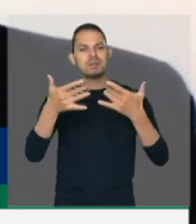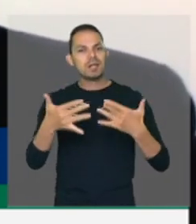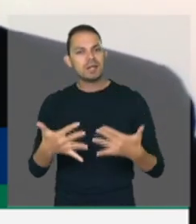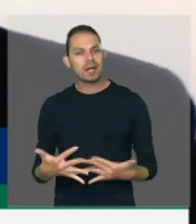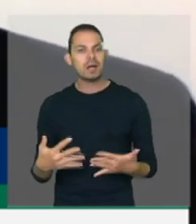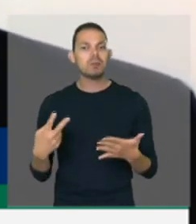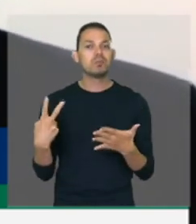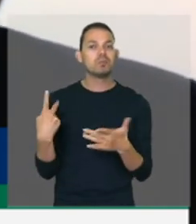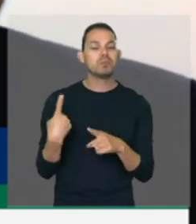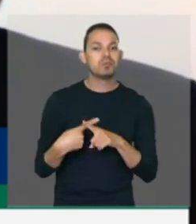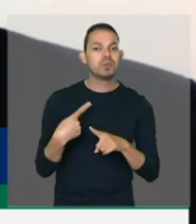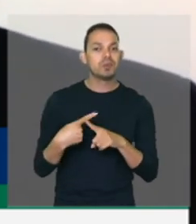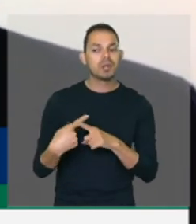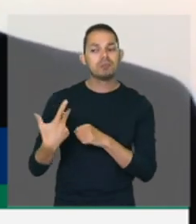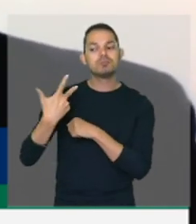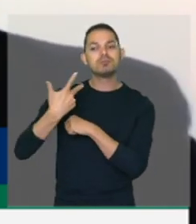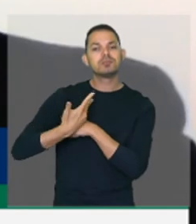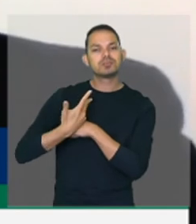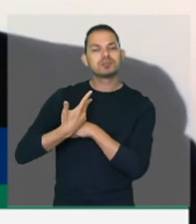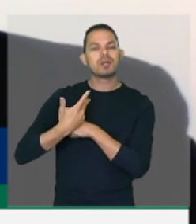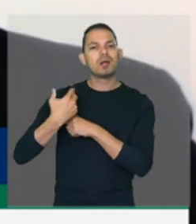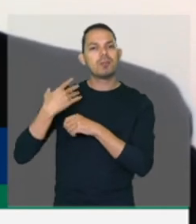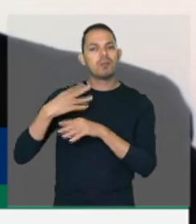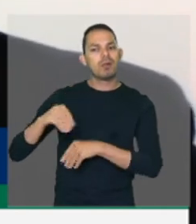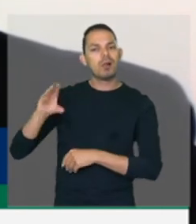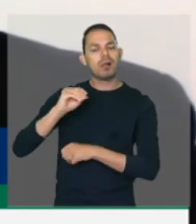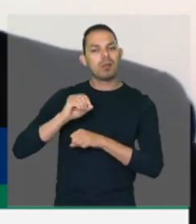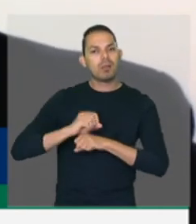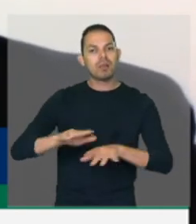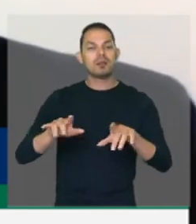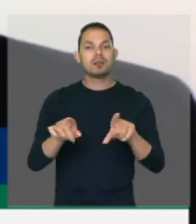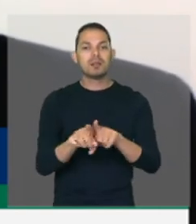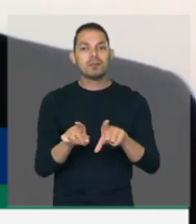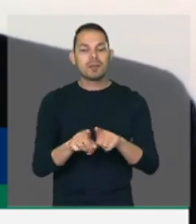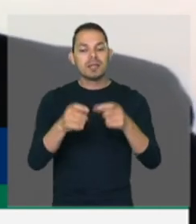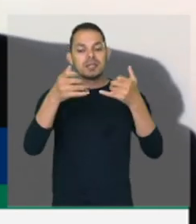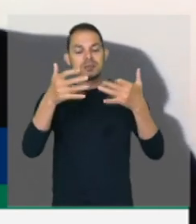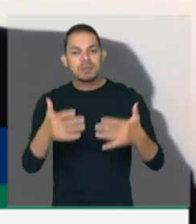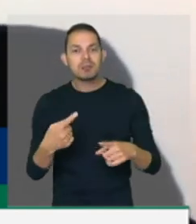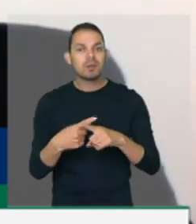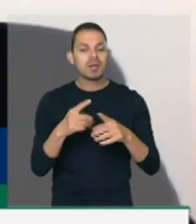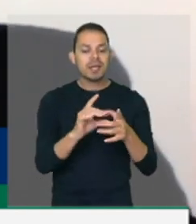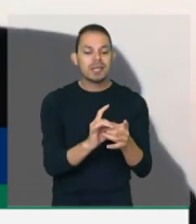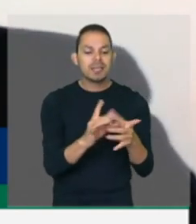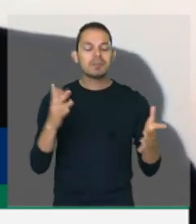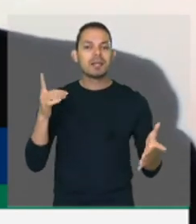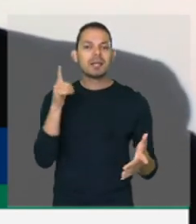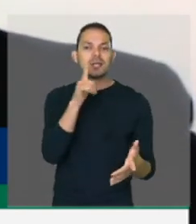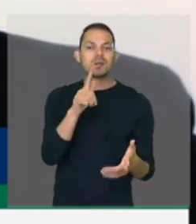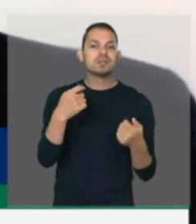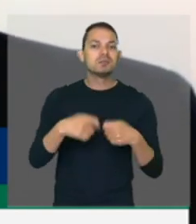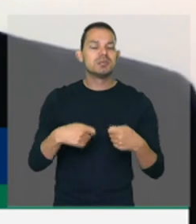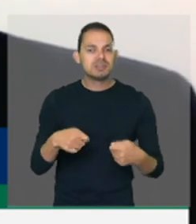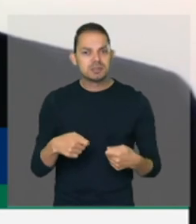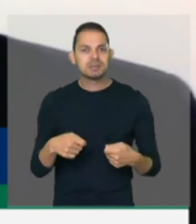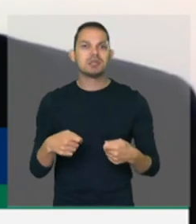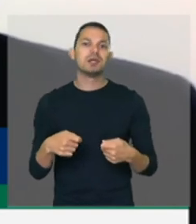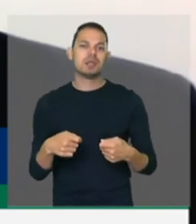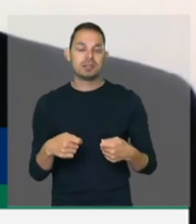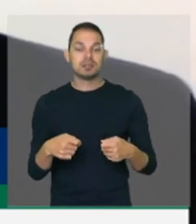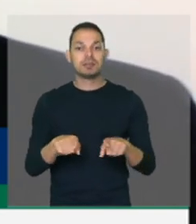quais ele precisa ser posto em liberdade, para que haja garantia, em primeiro lugar, da